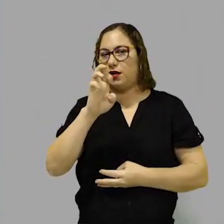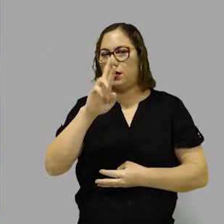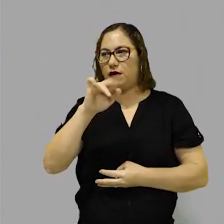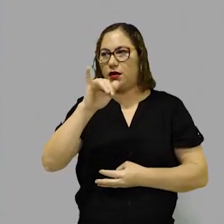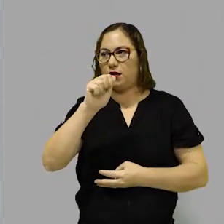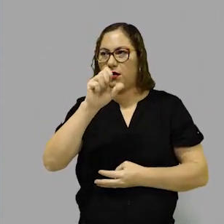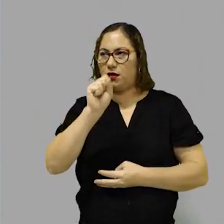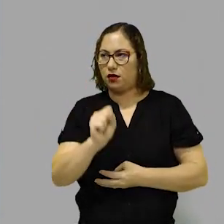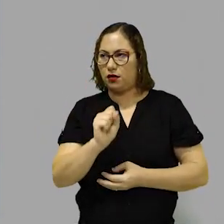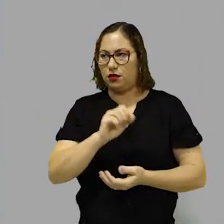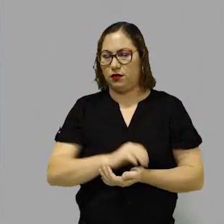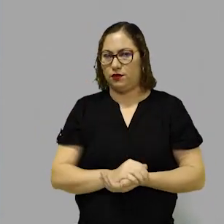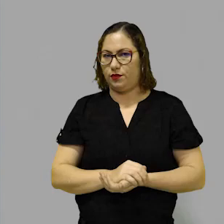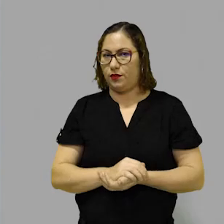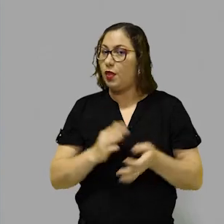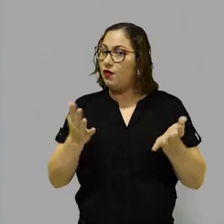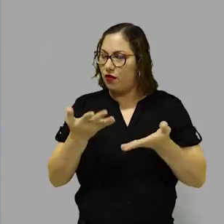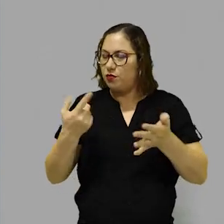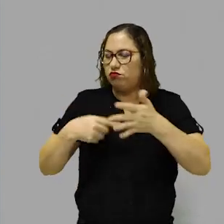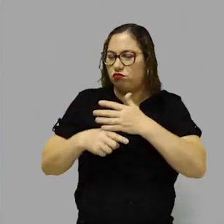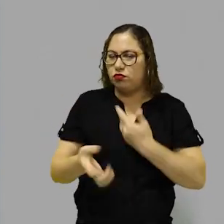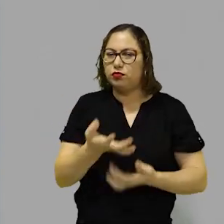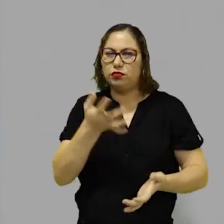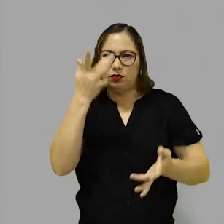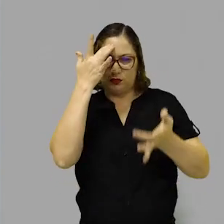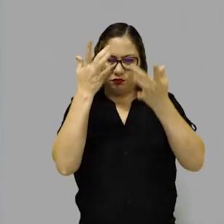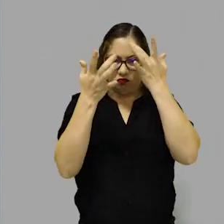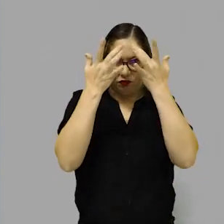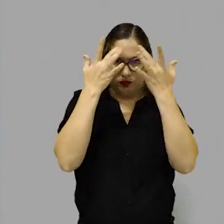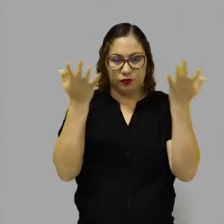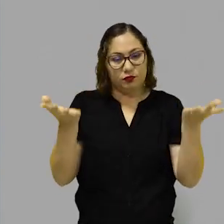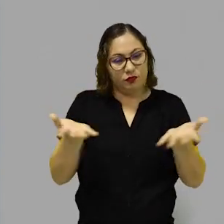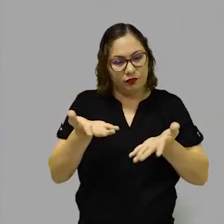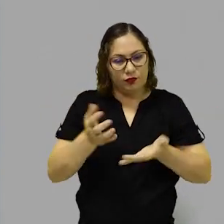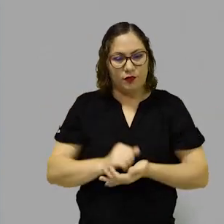entendido? Vamos aprofundar nossos conhecimentos agora,